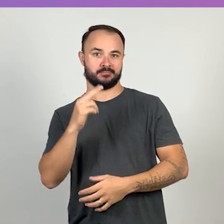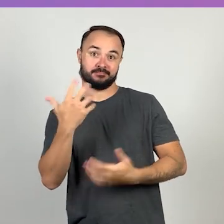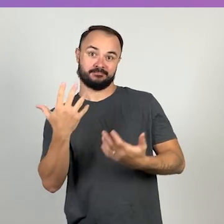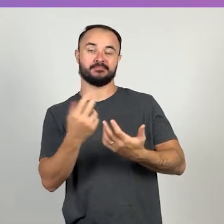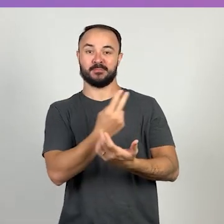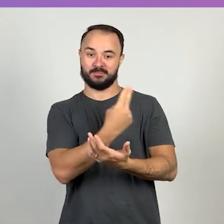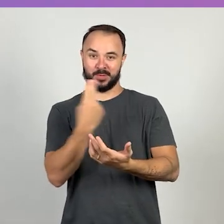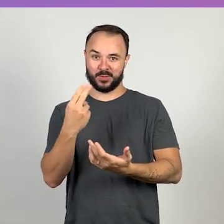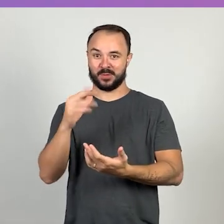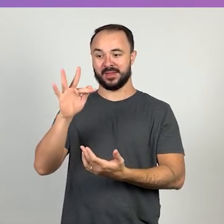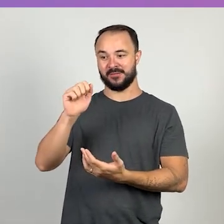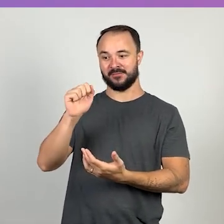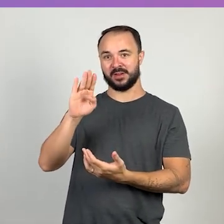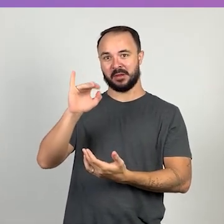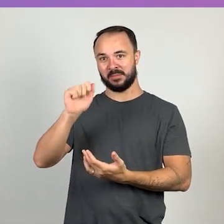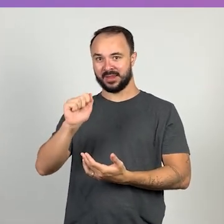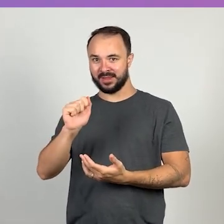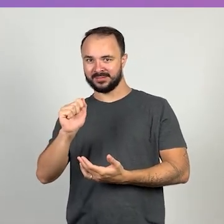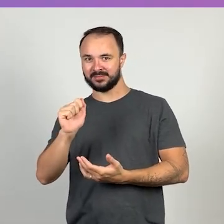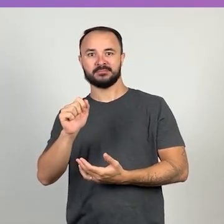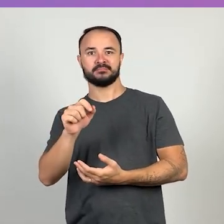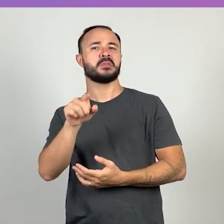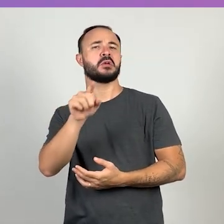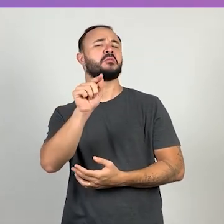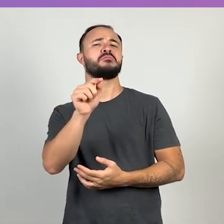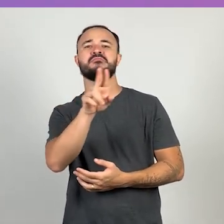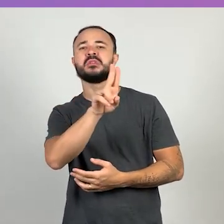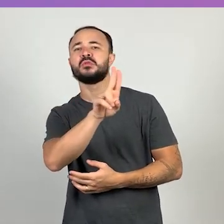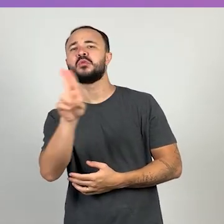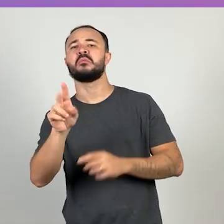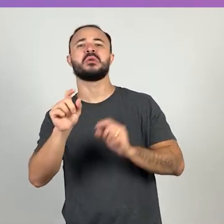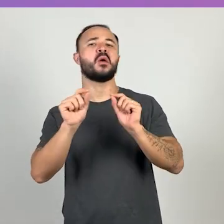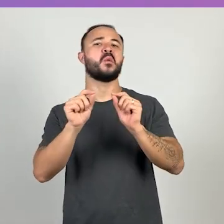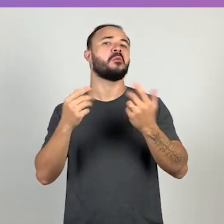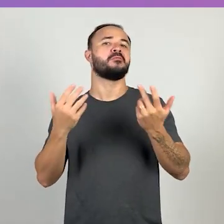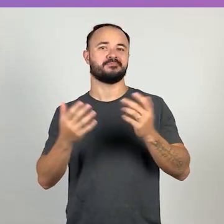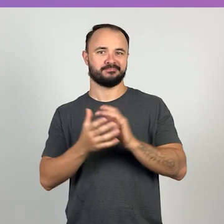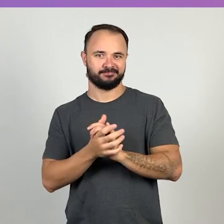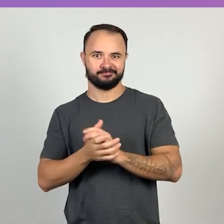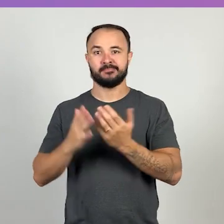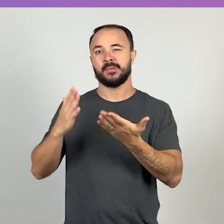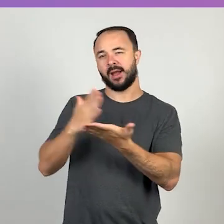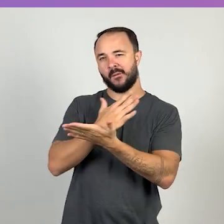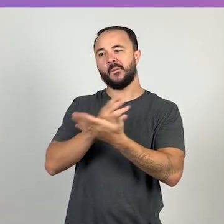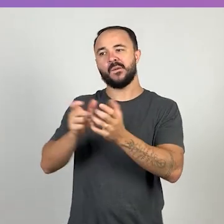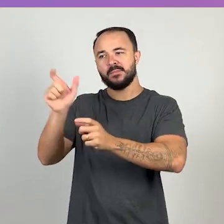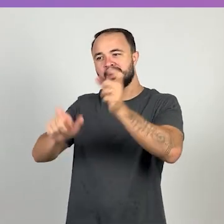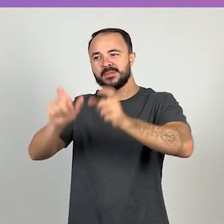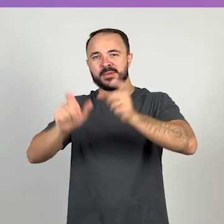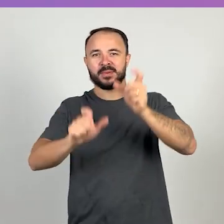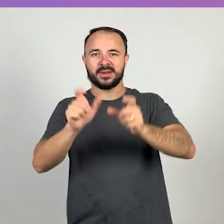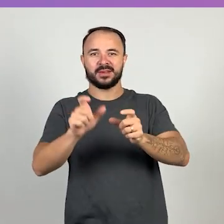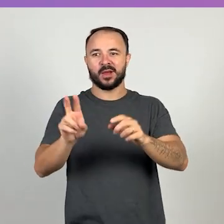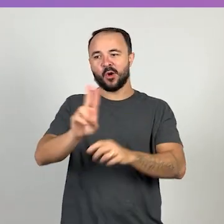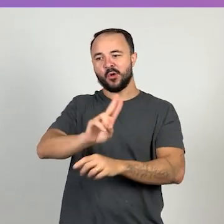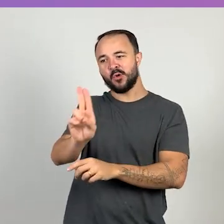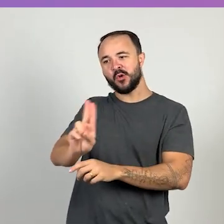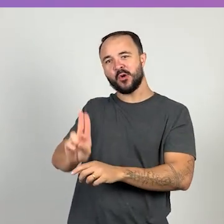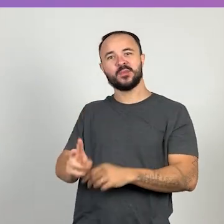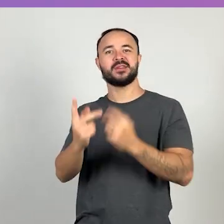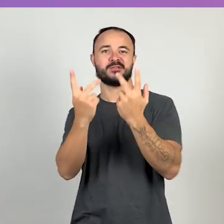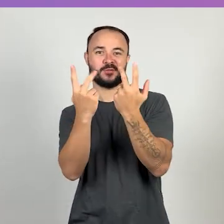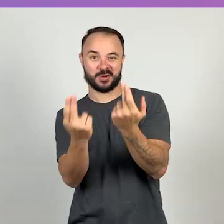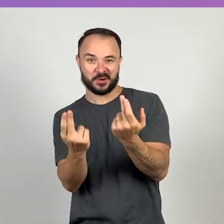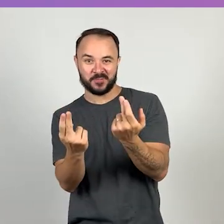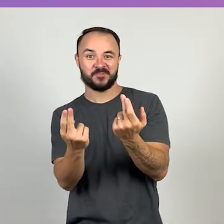é Fábia. Qual o seu nome? Algumas pessoas têm nomes iguais, outras